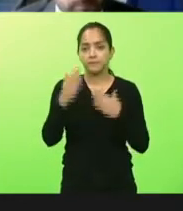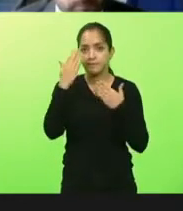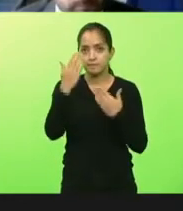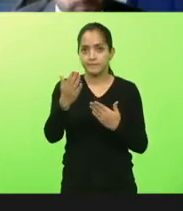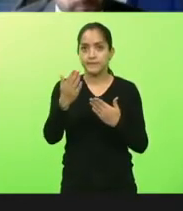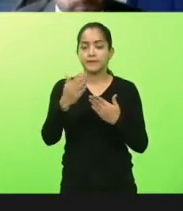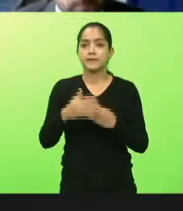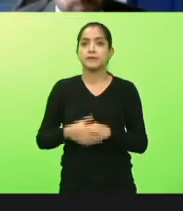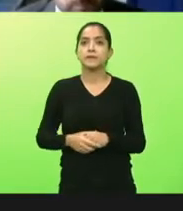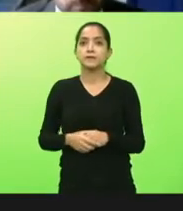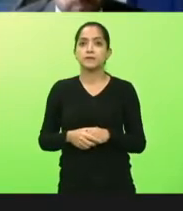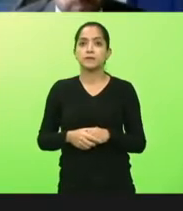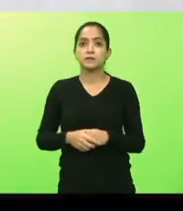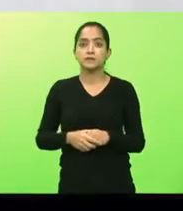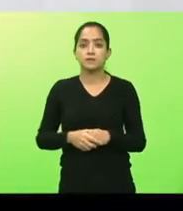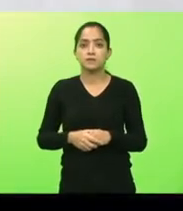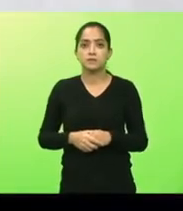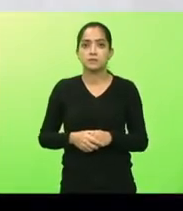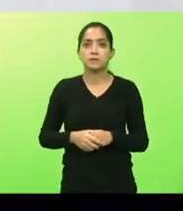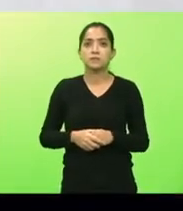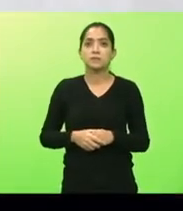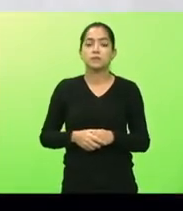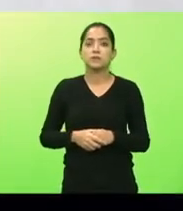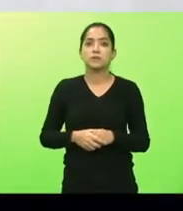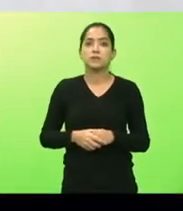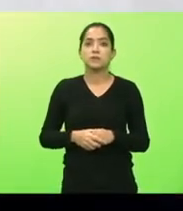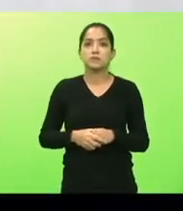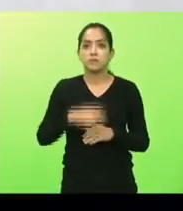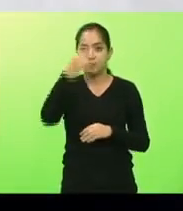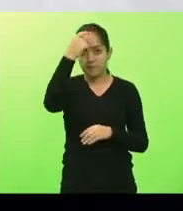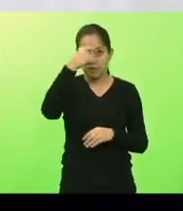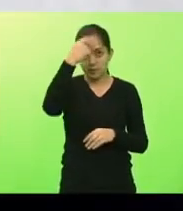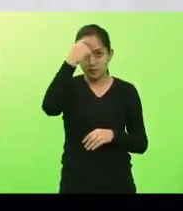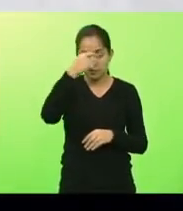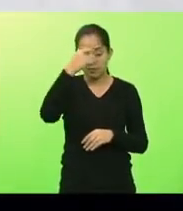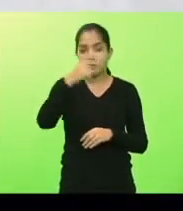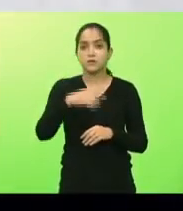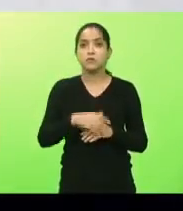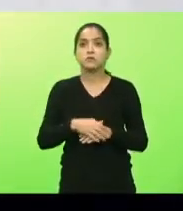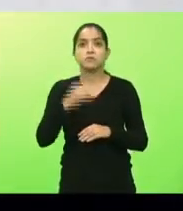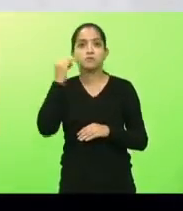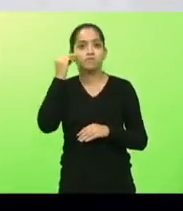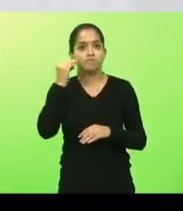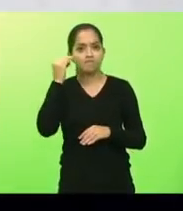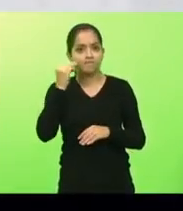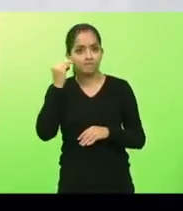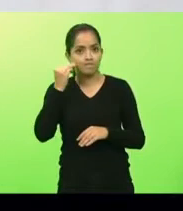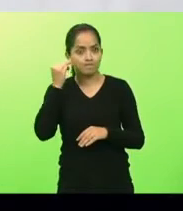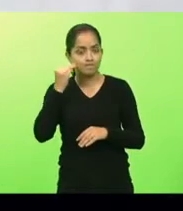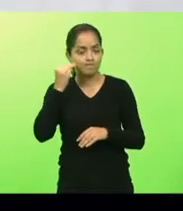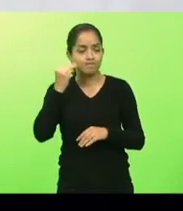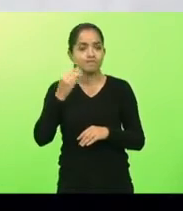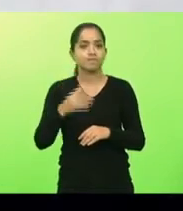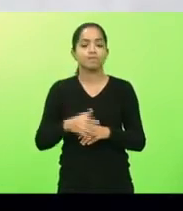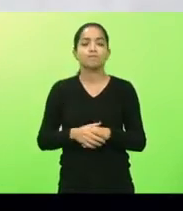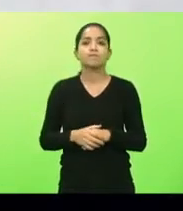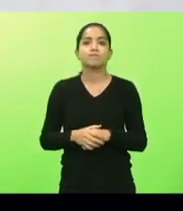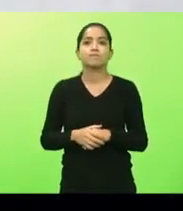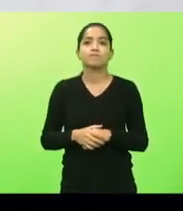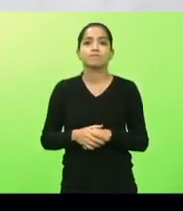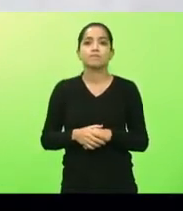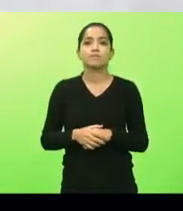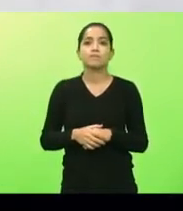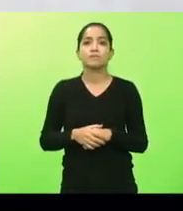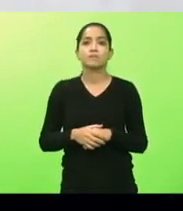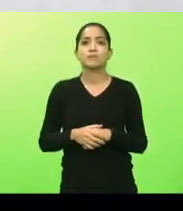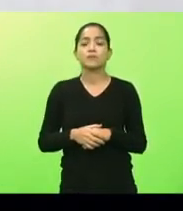Obrigado, deputado Ivan. Eu quero agradecer ao deputado Maurício, deputado Márcio, por ter concedido um espaço para mim.